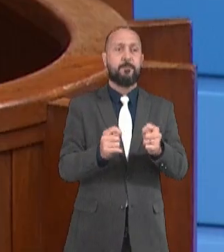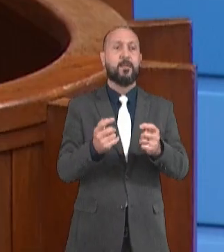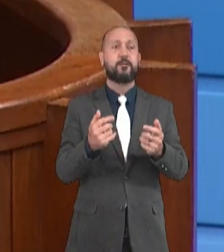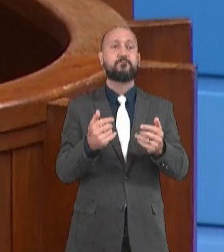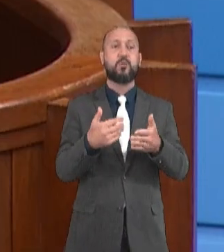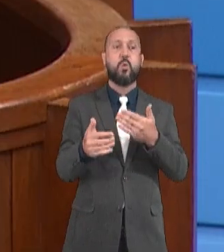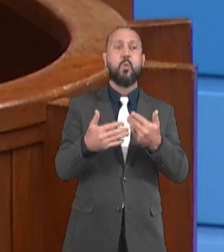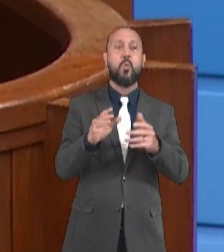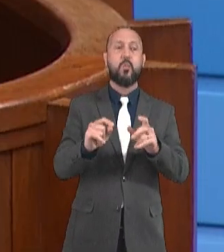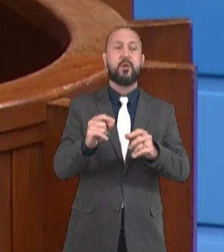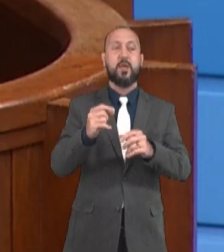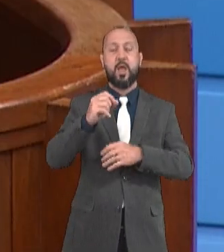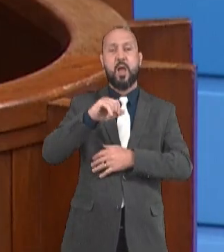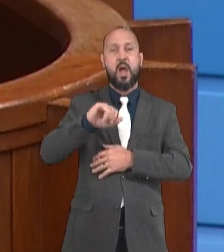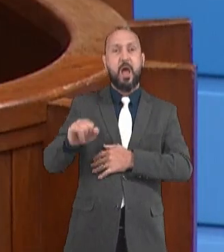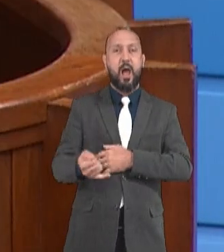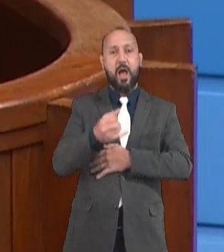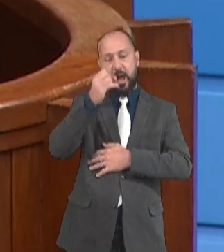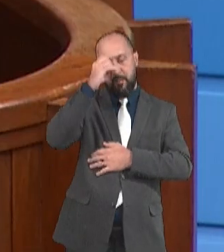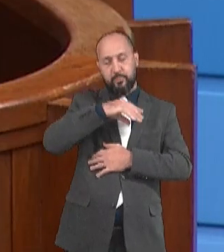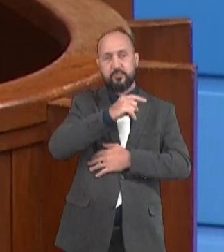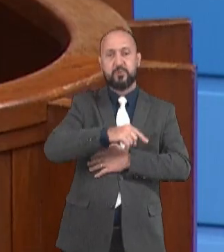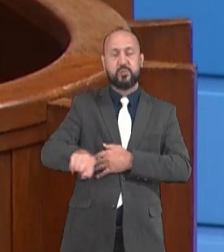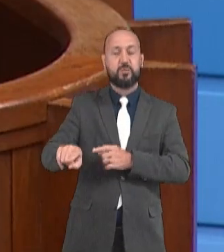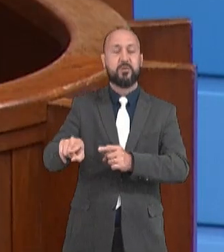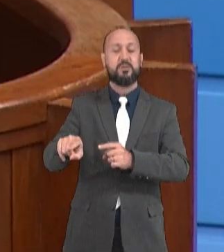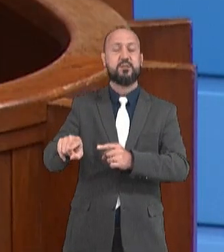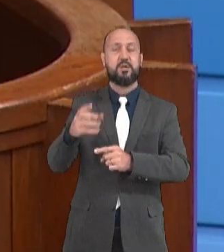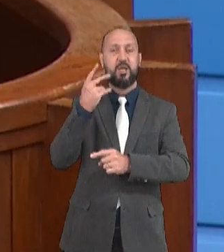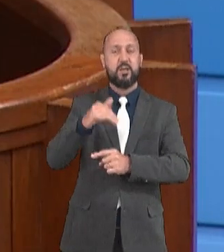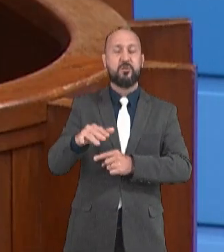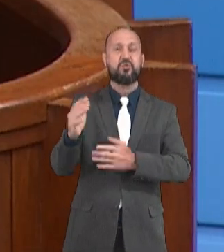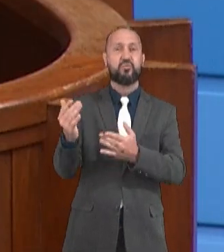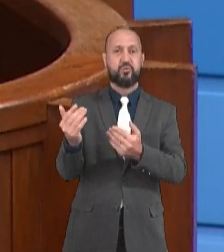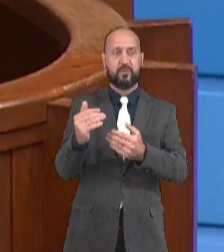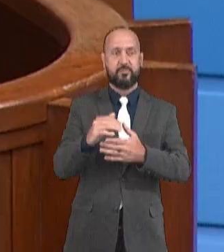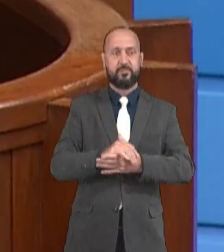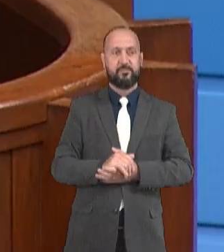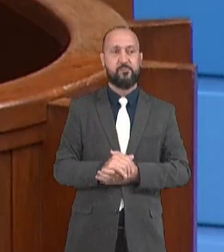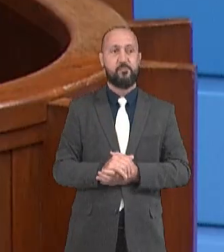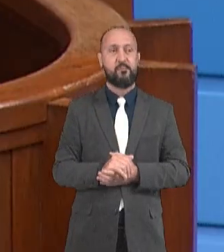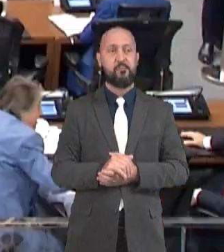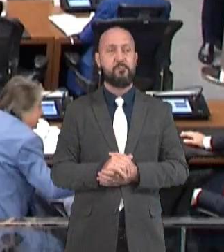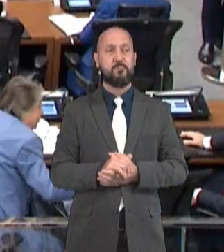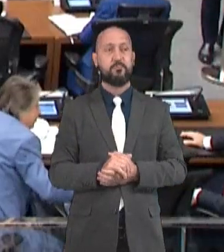todo e qualquer tipo de abuso contra as nossas crianças e os nossos adolescentes.